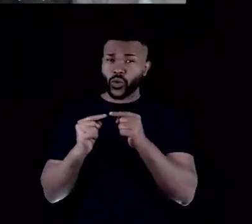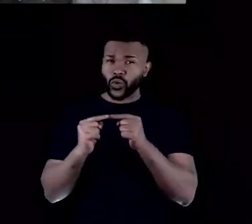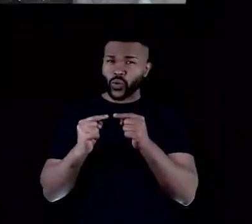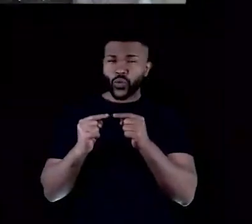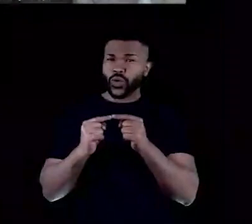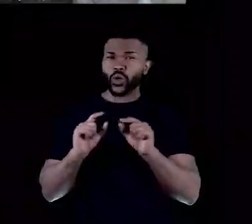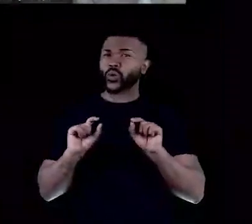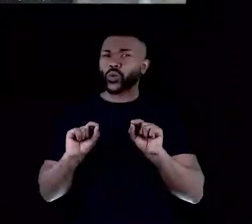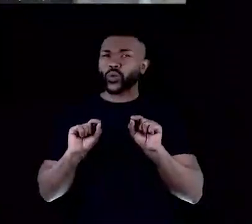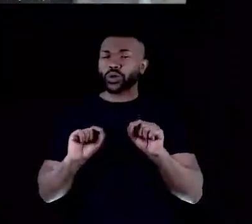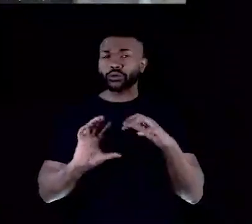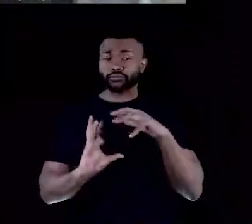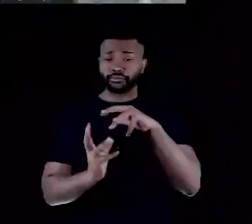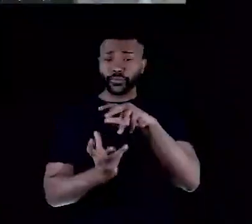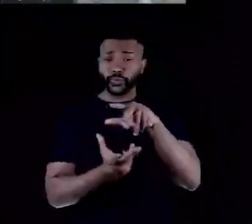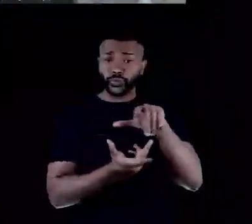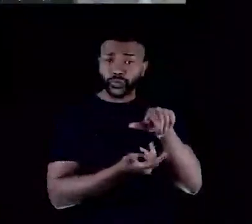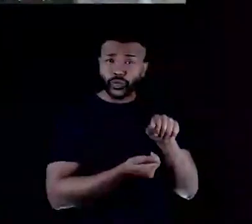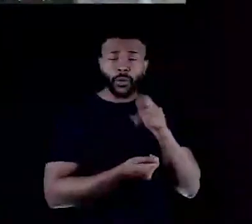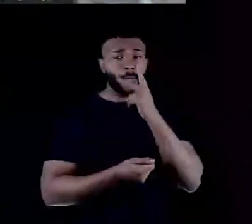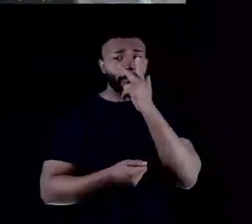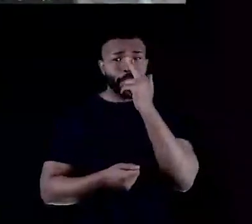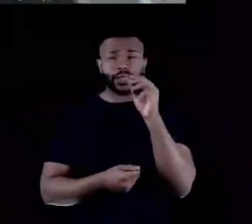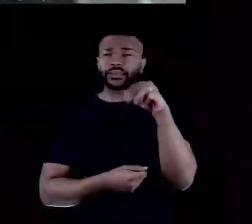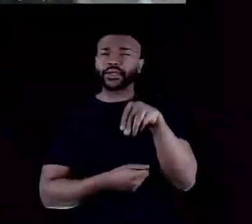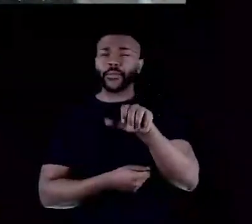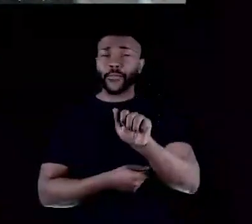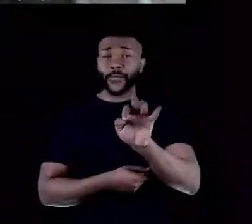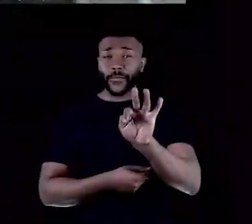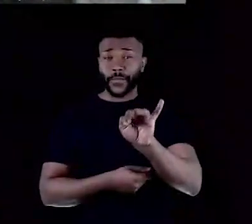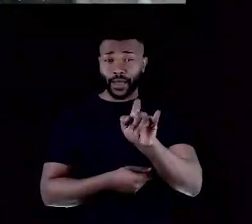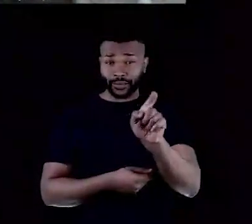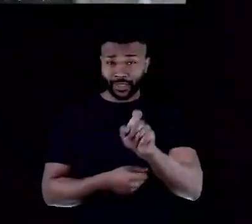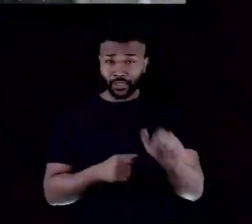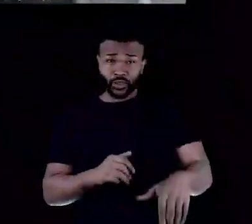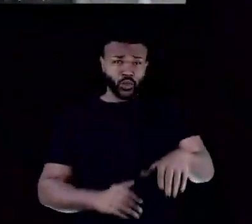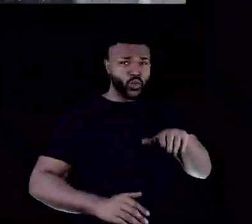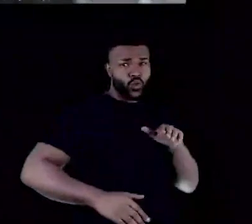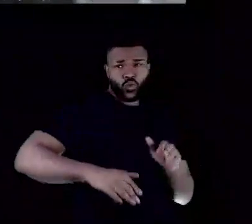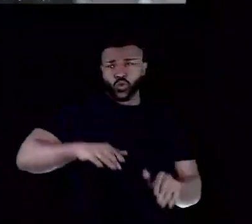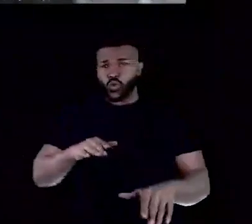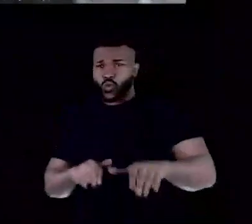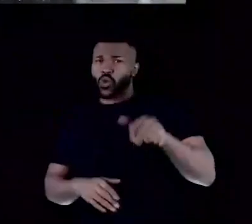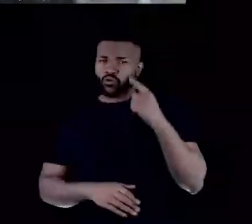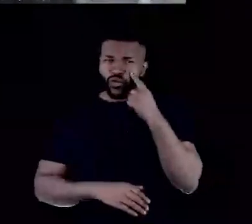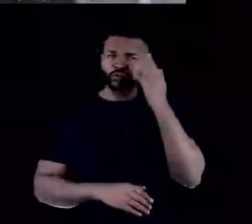que ele dialoga bastante com esse universo, assim, filhos de Matrix, né? Quem viu Matrix um dia sabe o que a gente tá